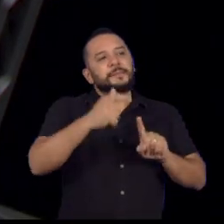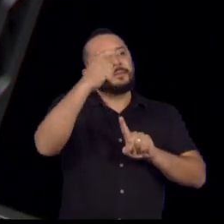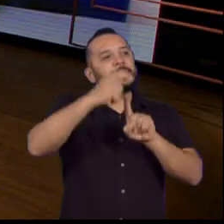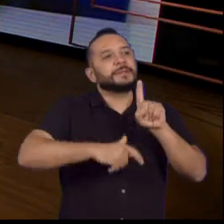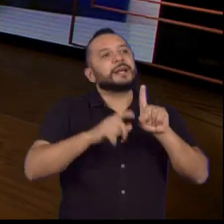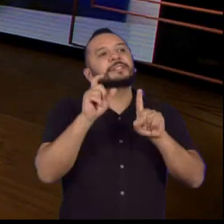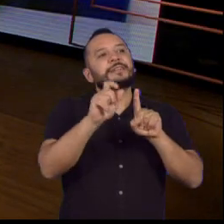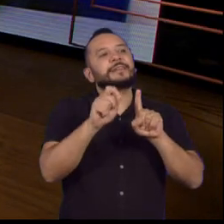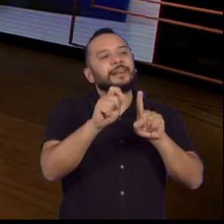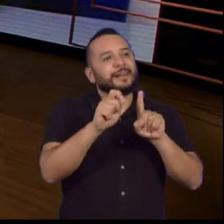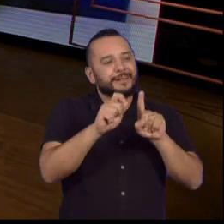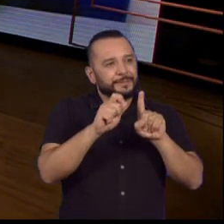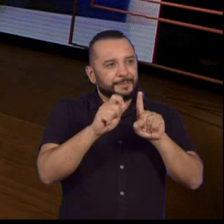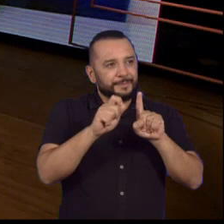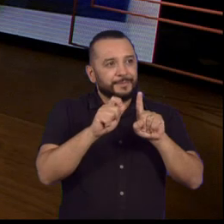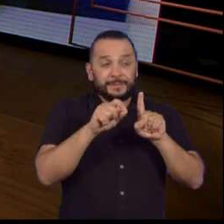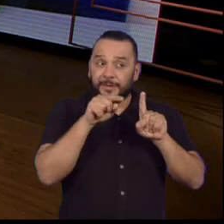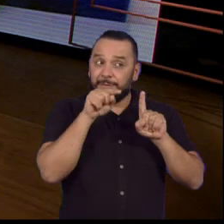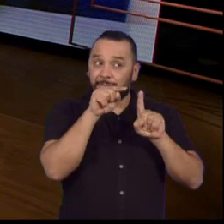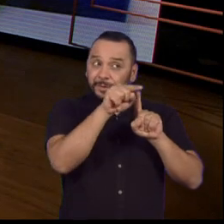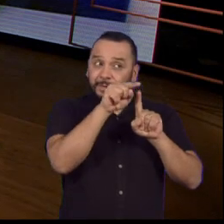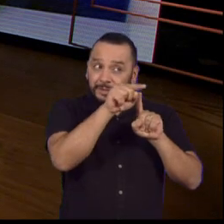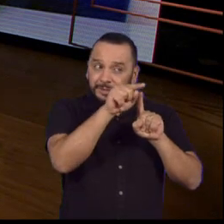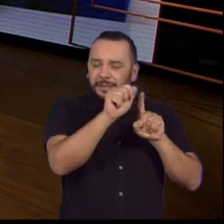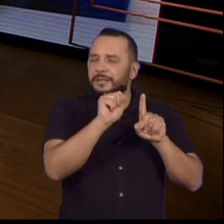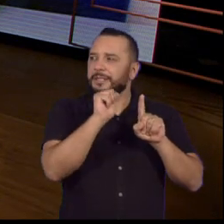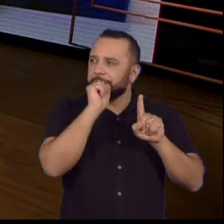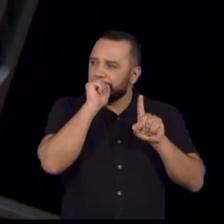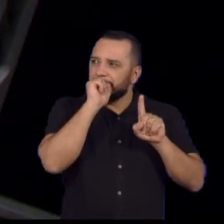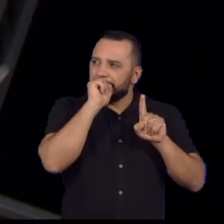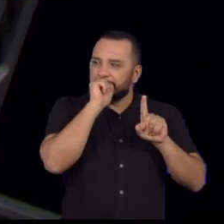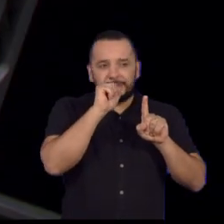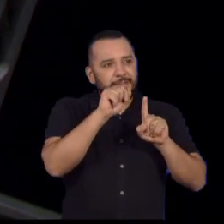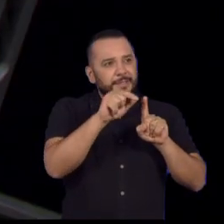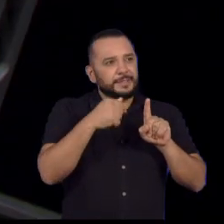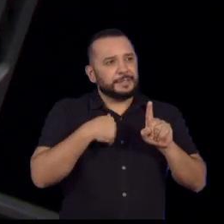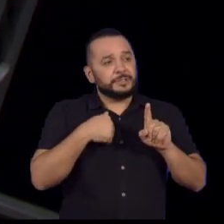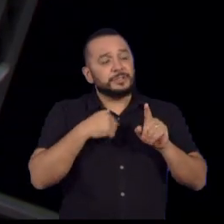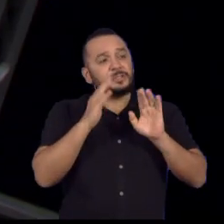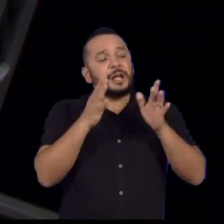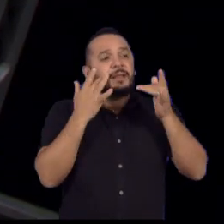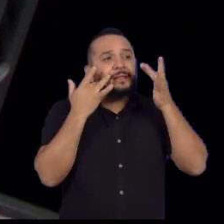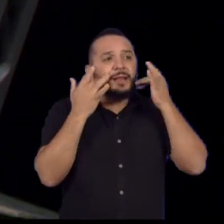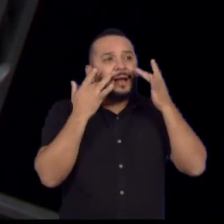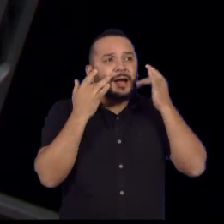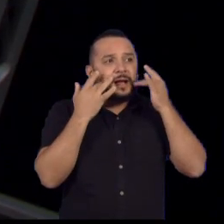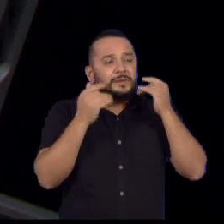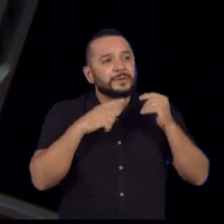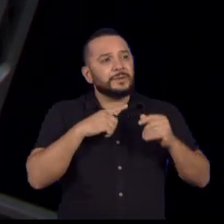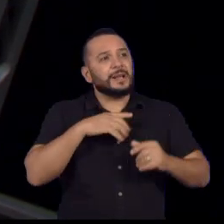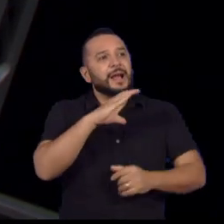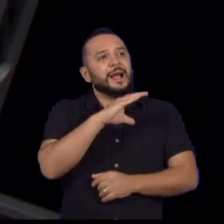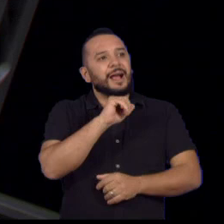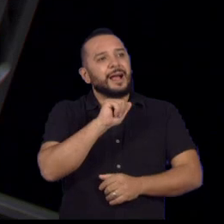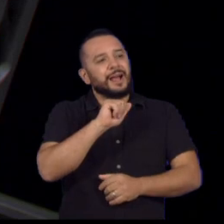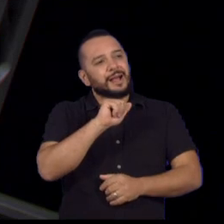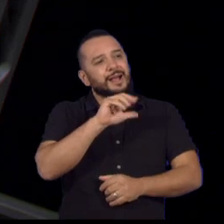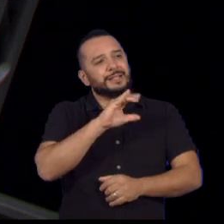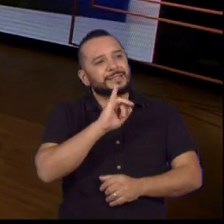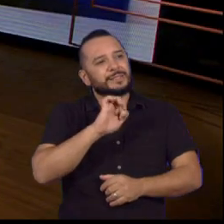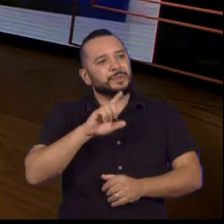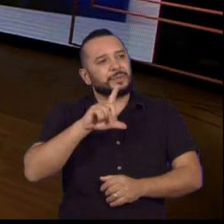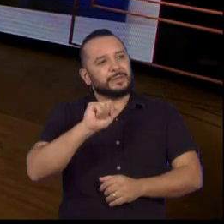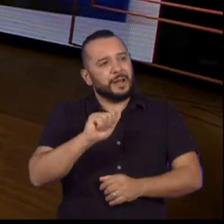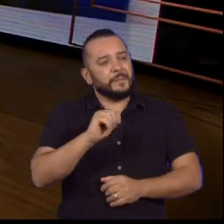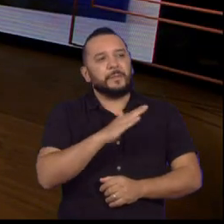teatro brasileiro. Vocês, inclusive, reproduzem o Esperando Godot, a peça em que a Cacilda morreu. Eu, se eu fosse